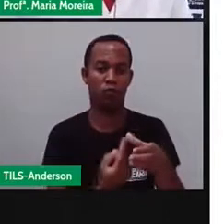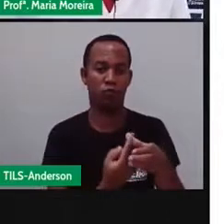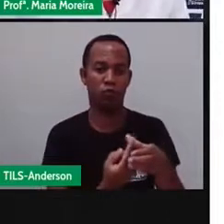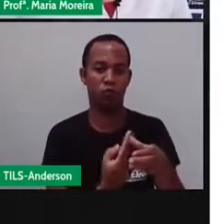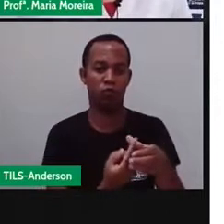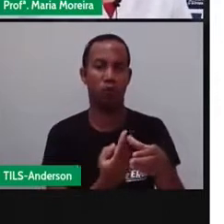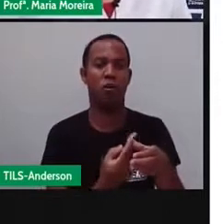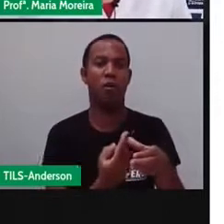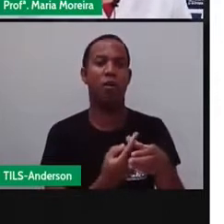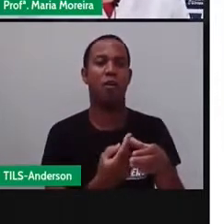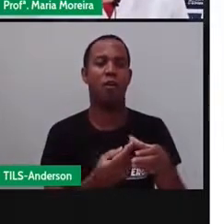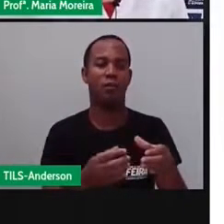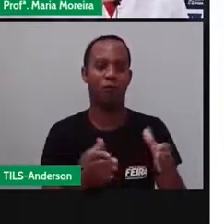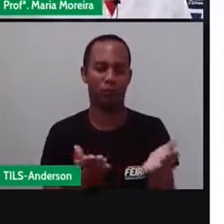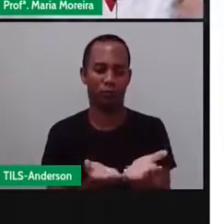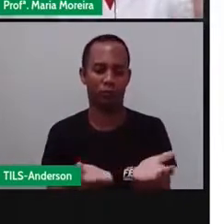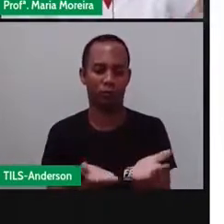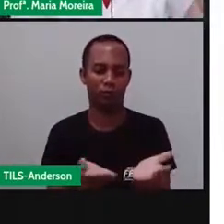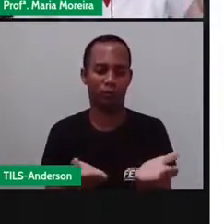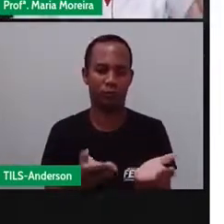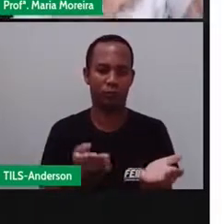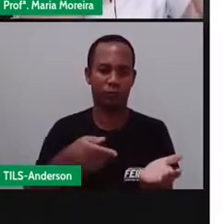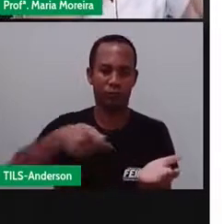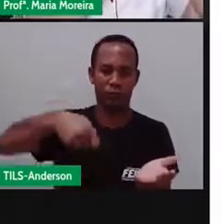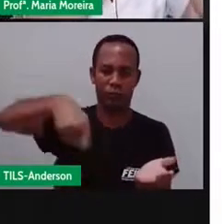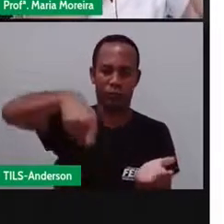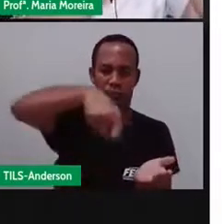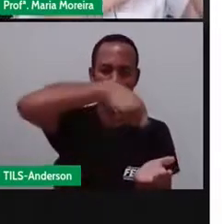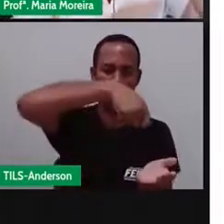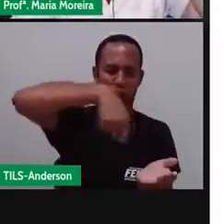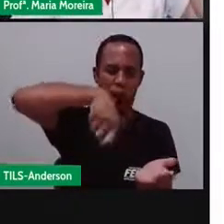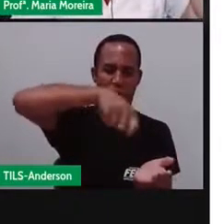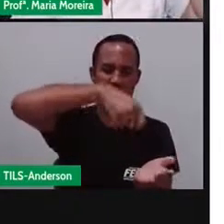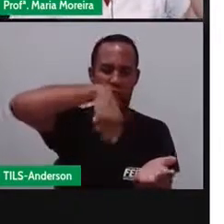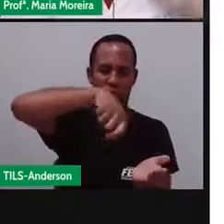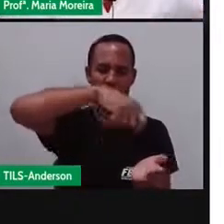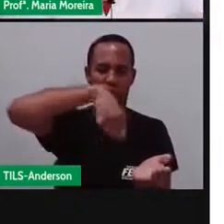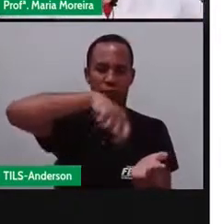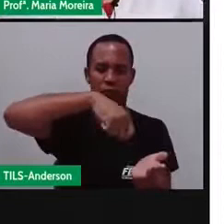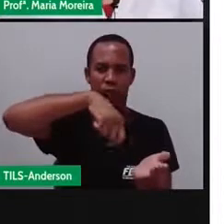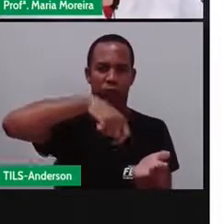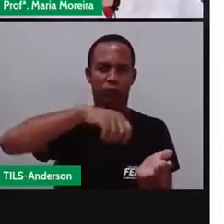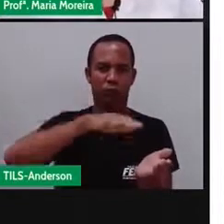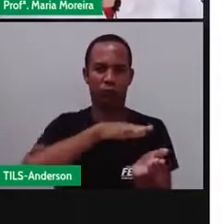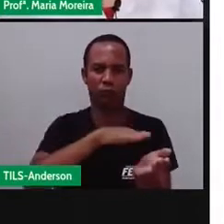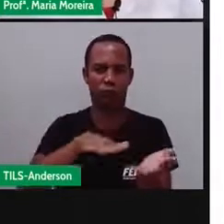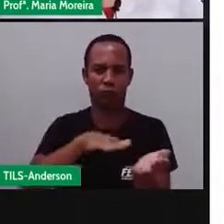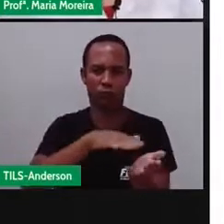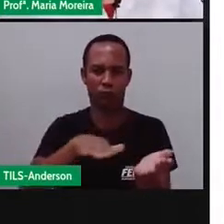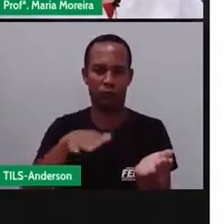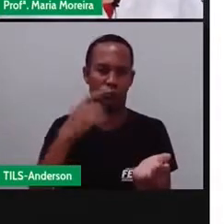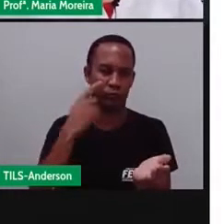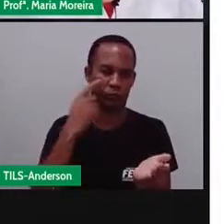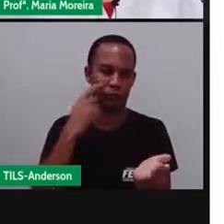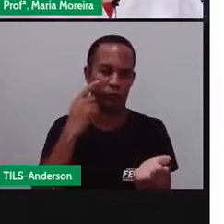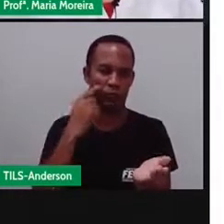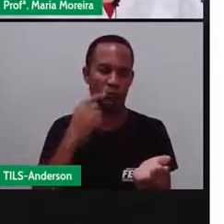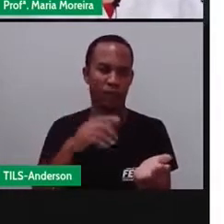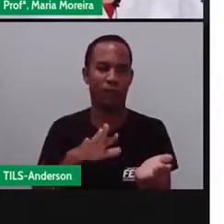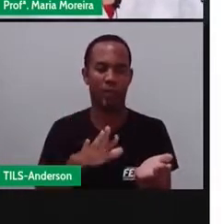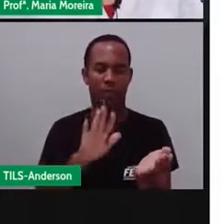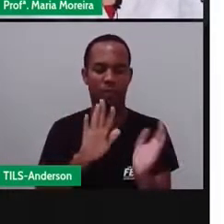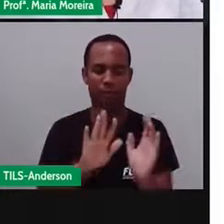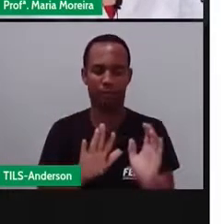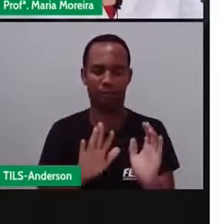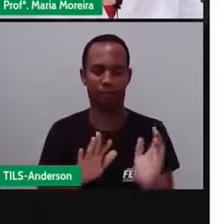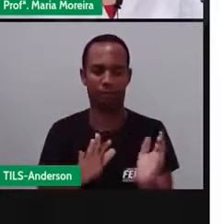prova vai explicar o que é essa questão do diâmetro, é você medir de uma ponta a outra do que da forma, né? Untada